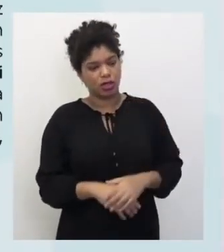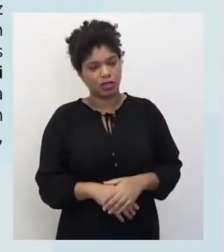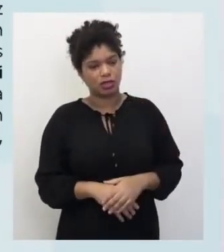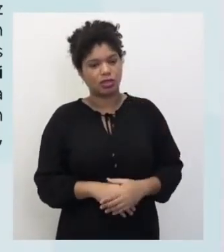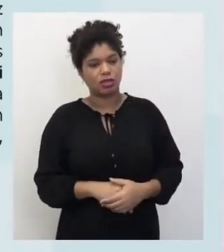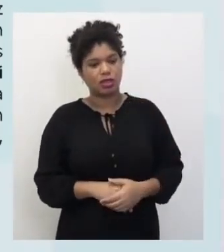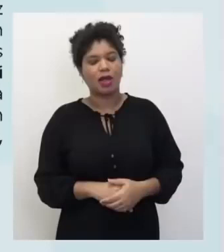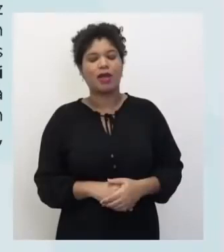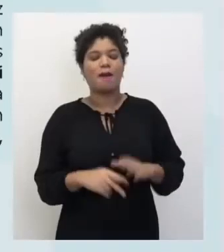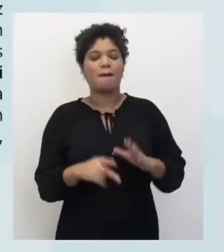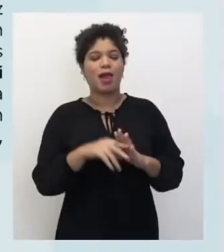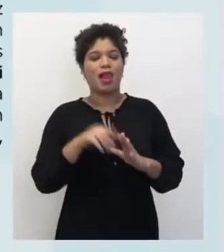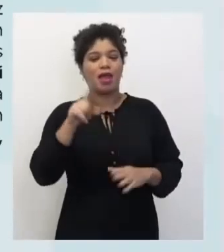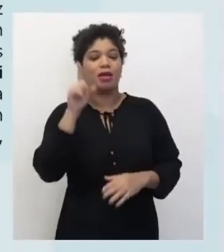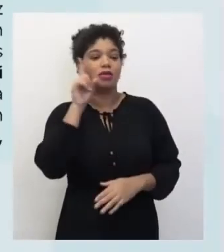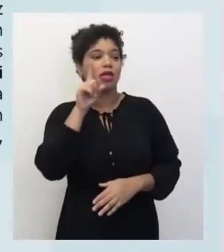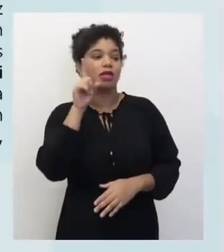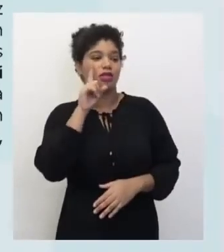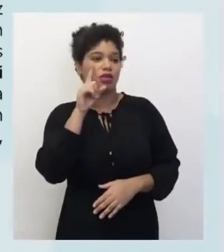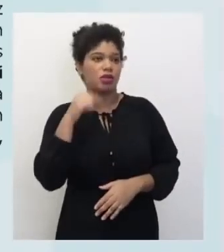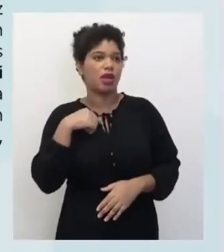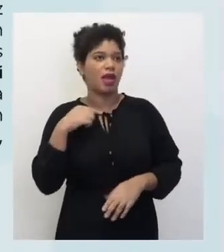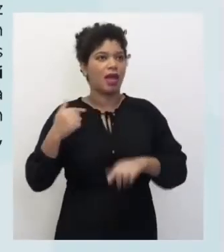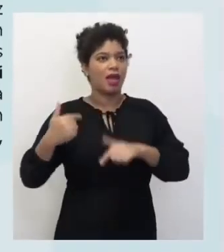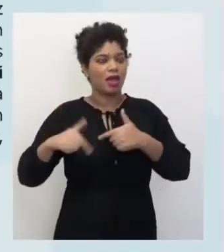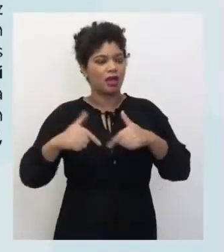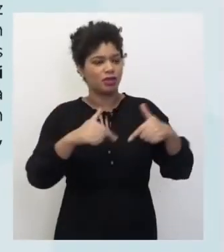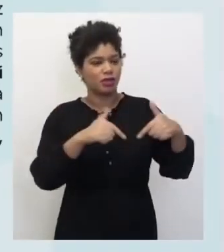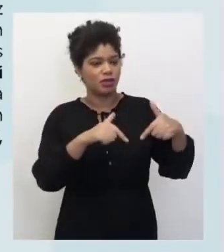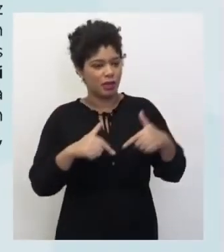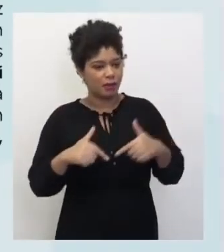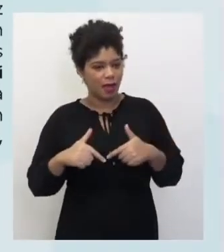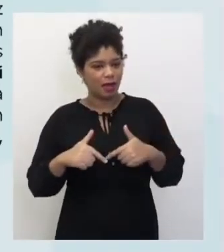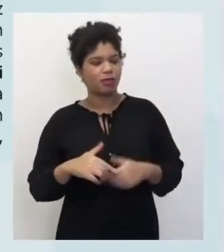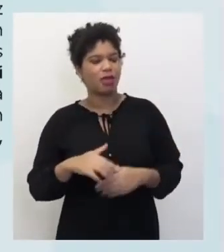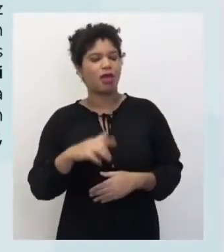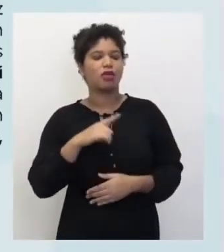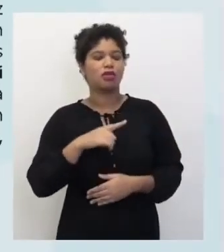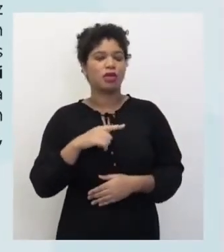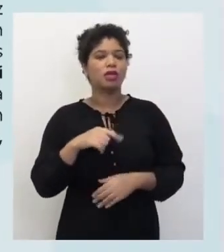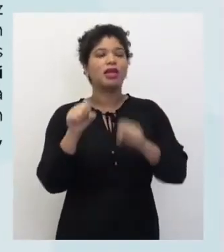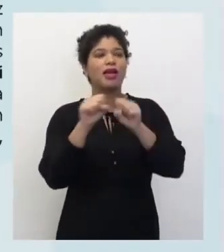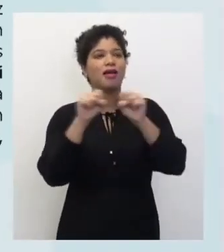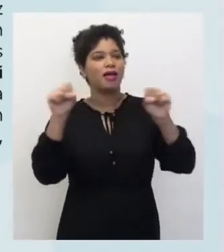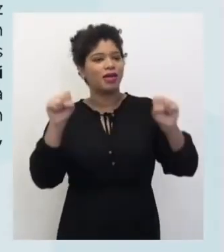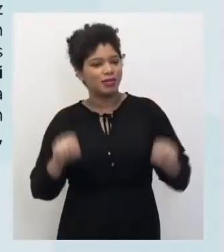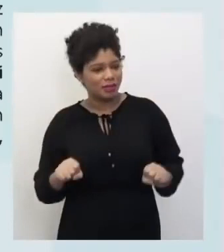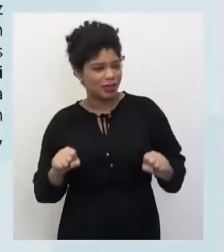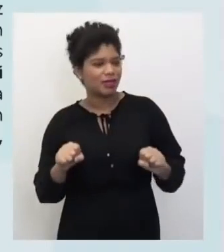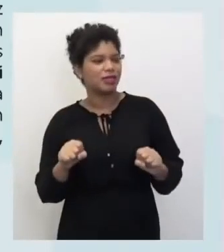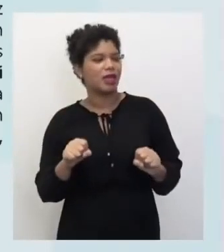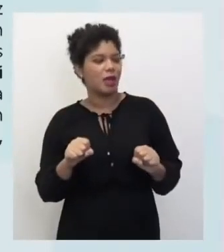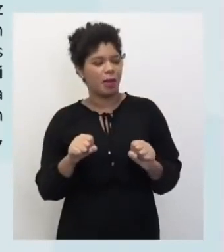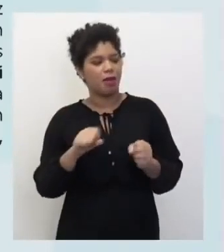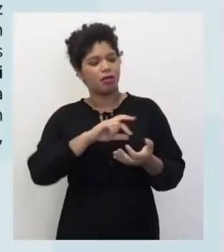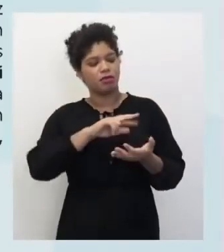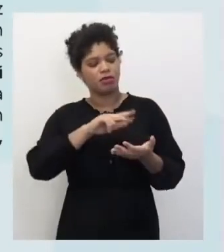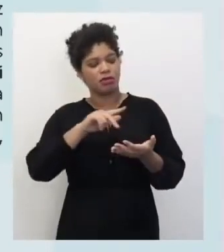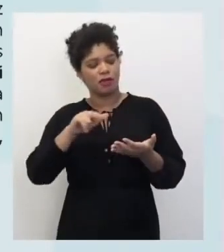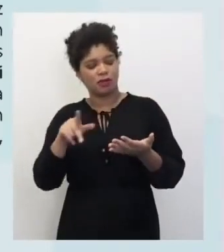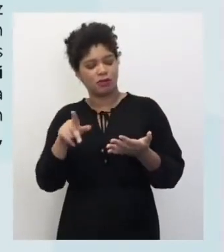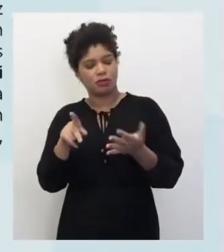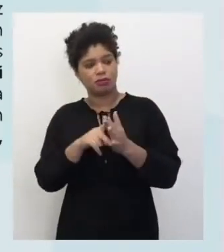nos Estados Unidos. Tenho trabalhado atualmente com sistemas eletrônicos, fluidos de transmissão,